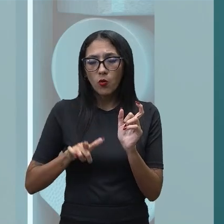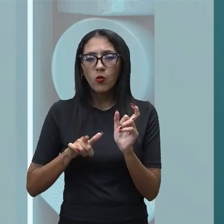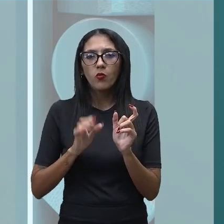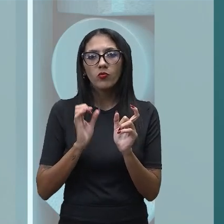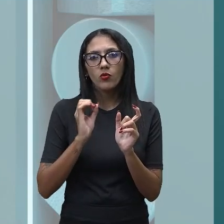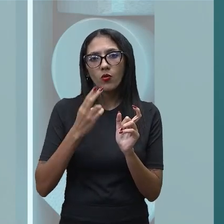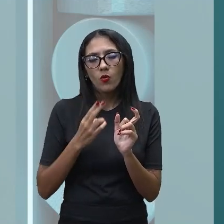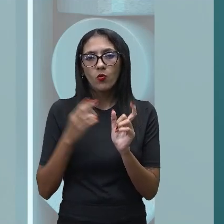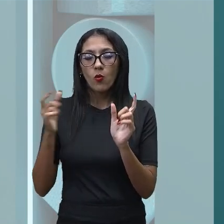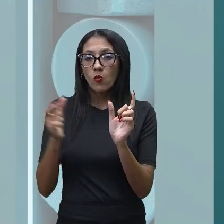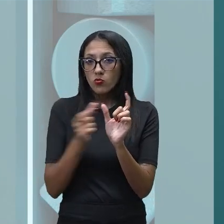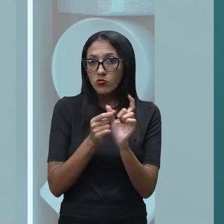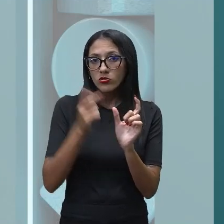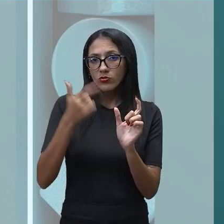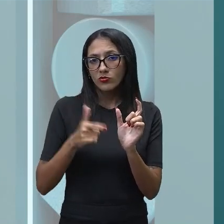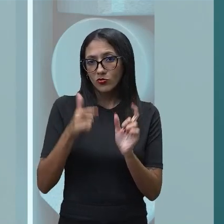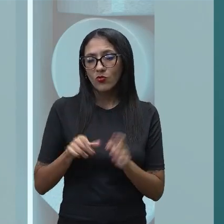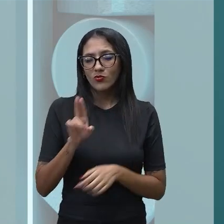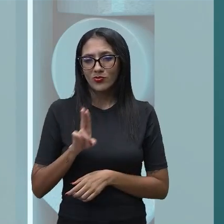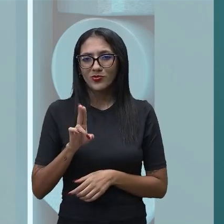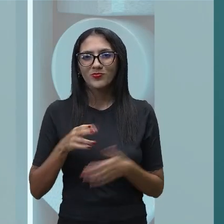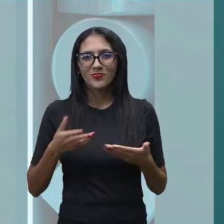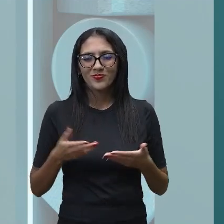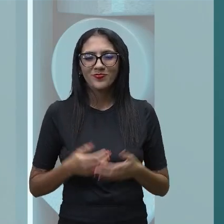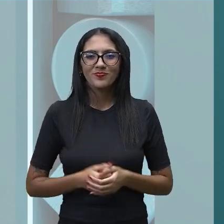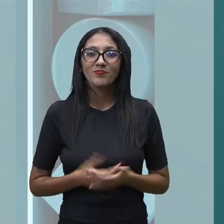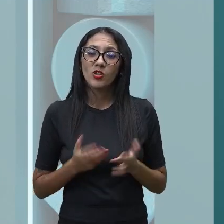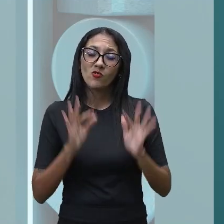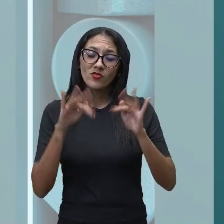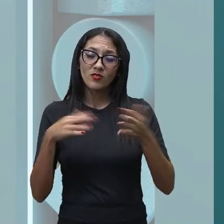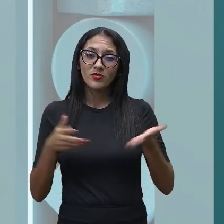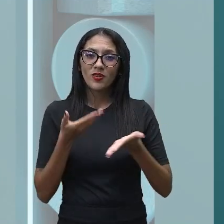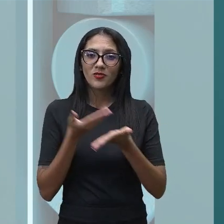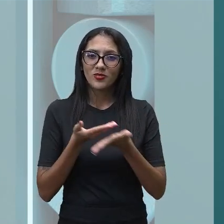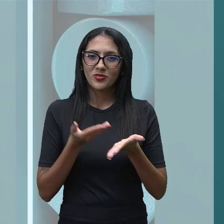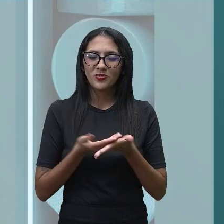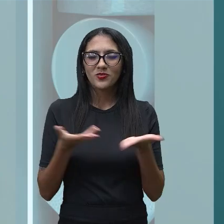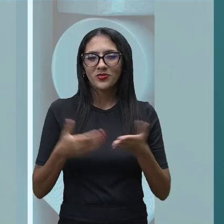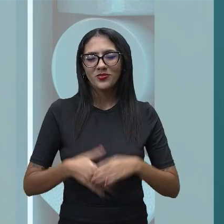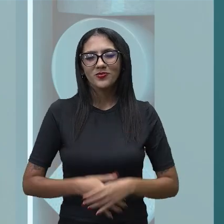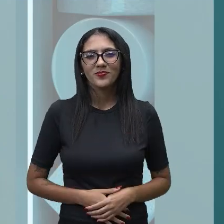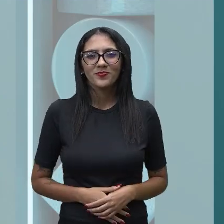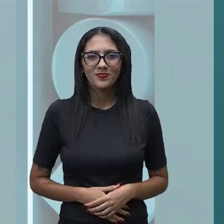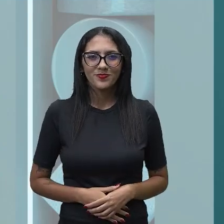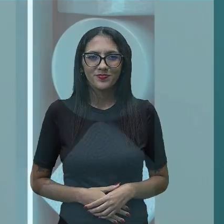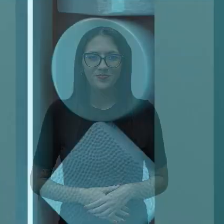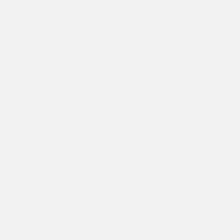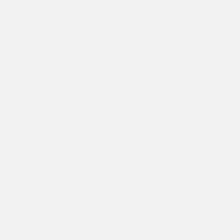mesmo conjunções. Ok, gente? Dito isto, finalizamos a nossa aula aqui.